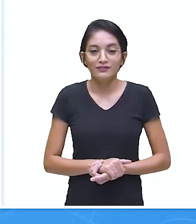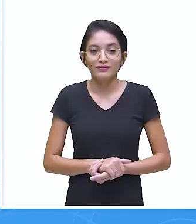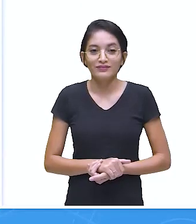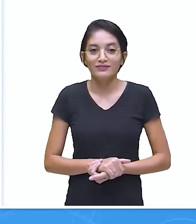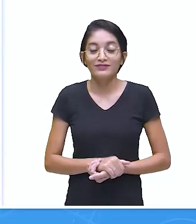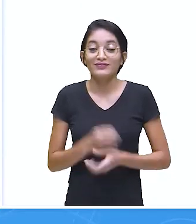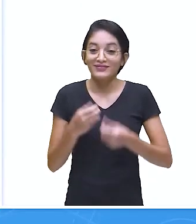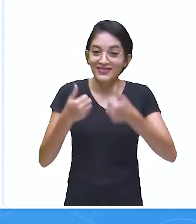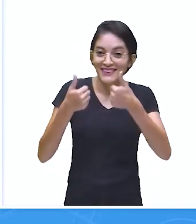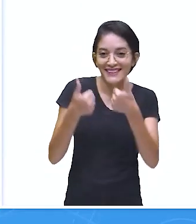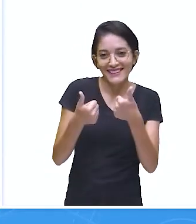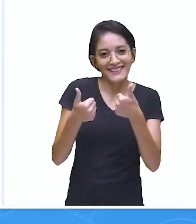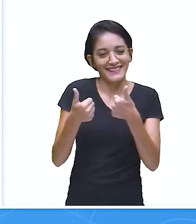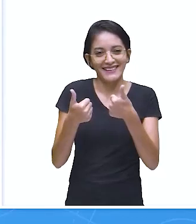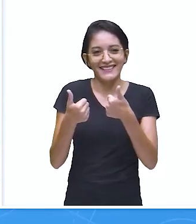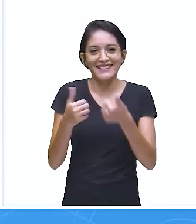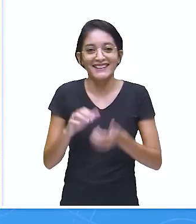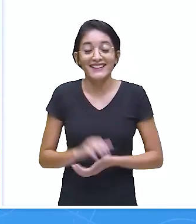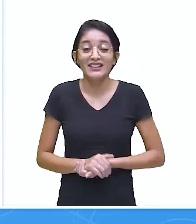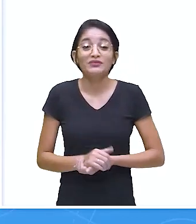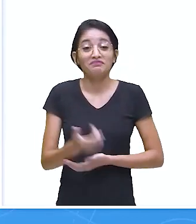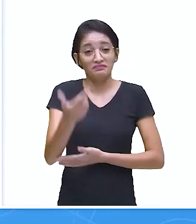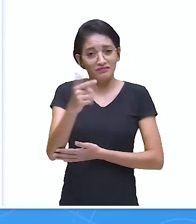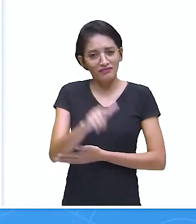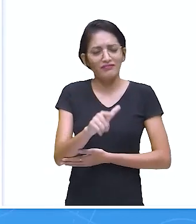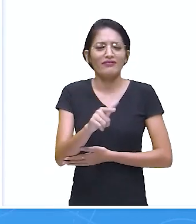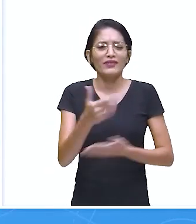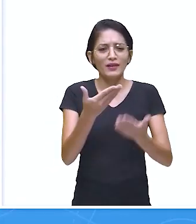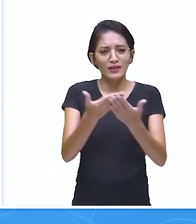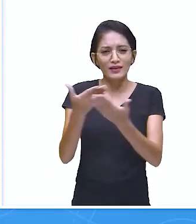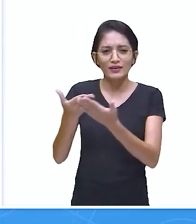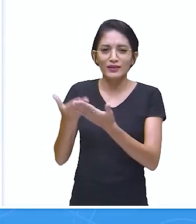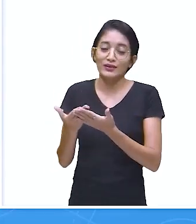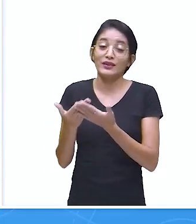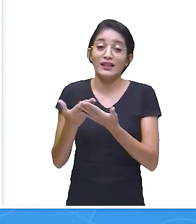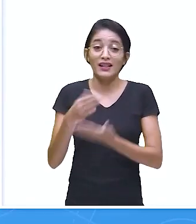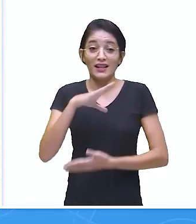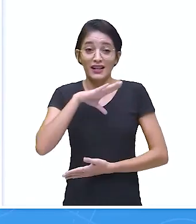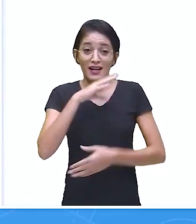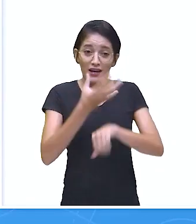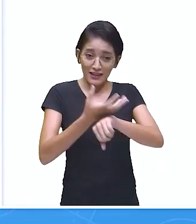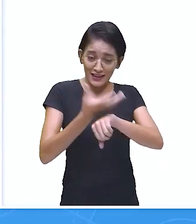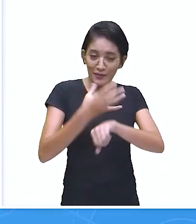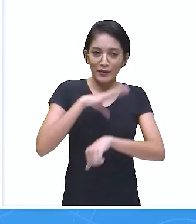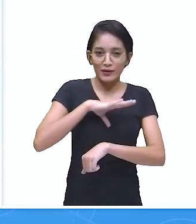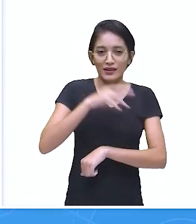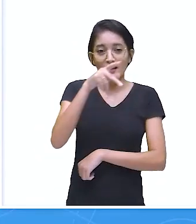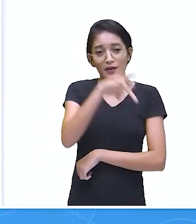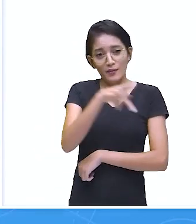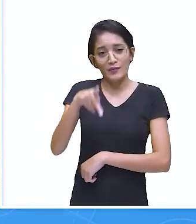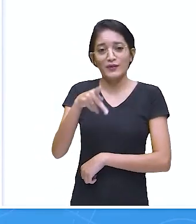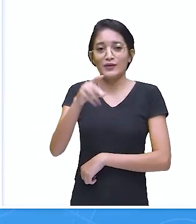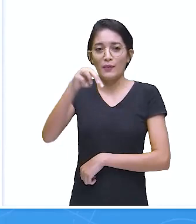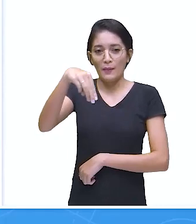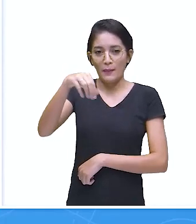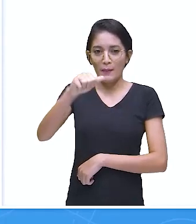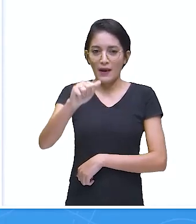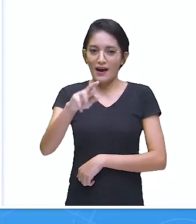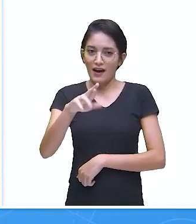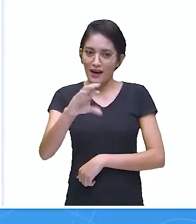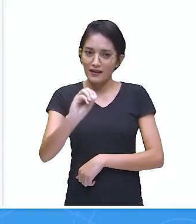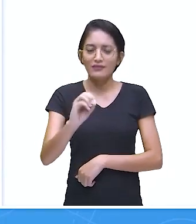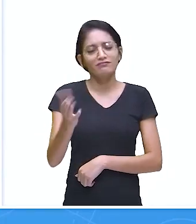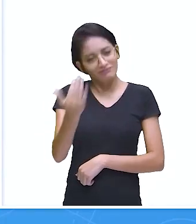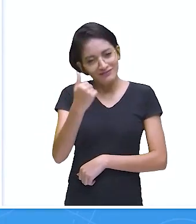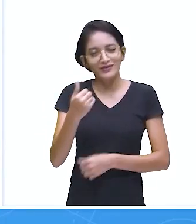Muito bem, muito bem, muito bem. Mais uma revisão de língua portuguesa. Sou o professor Mário. Vamos à aula de